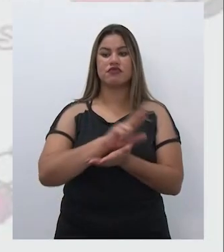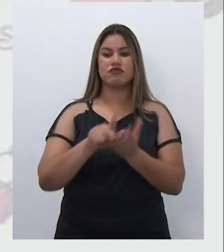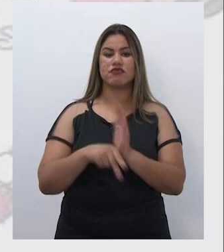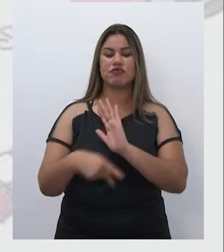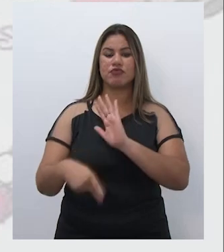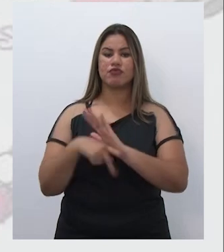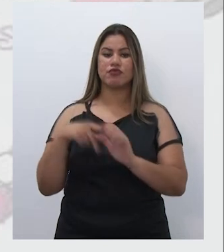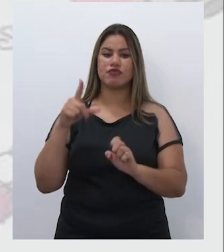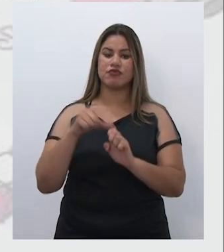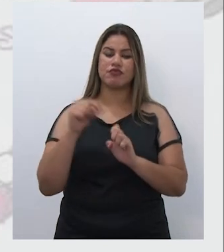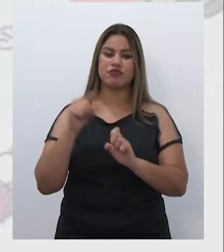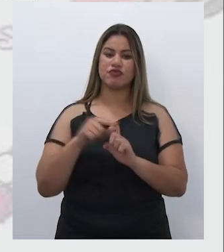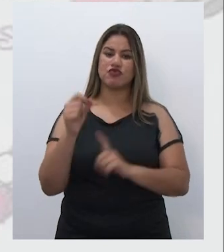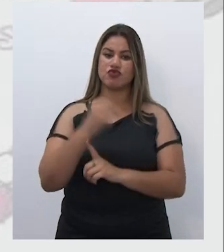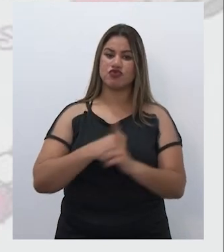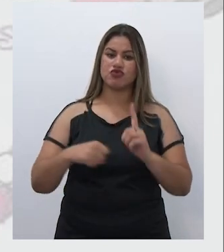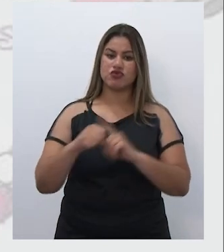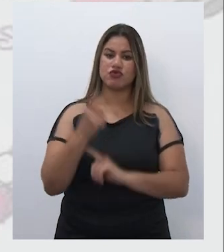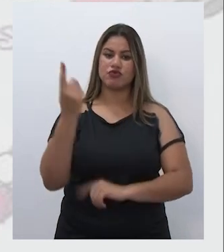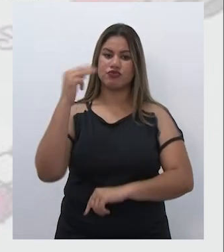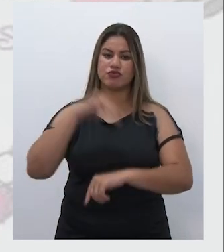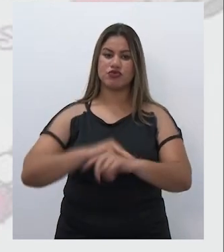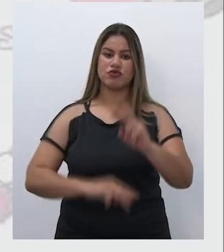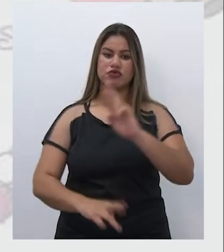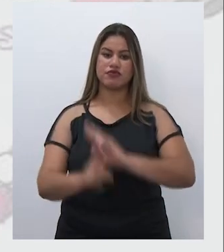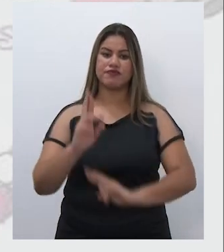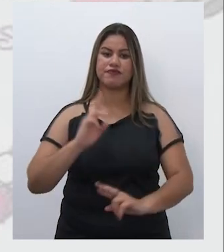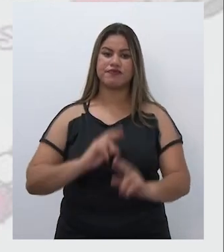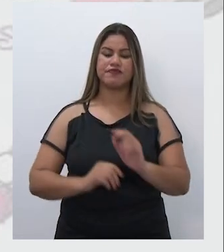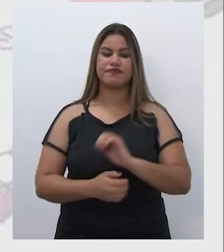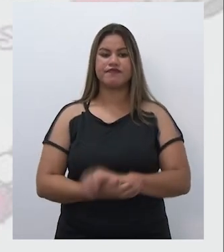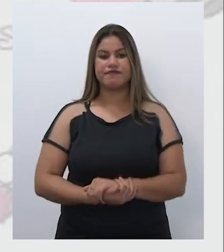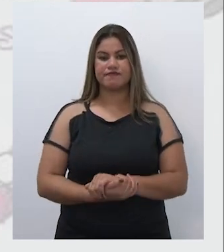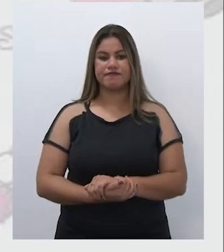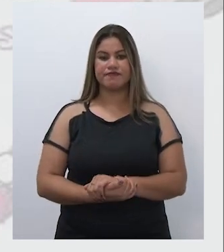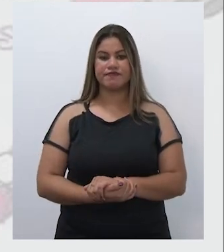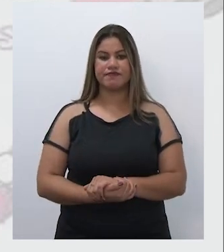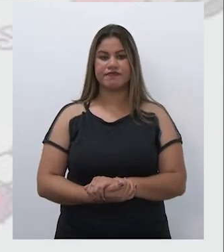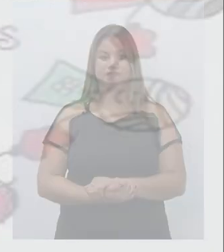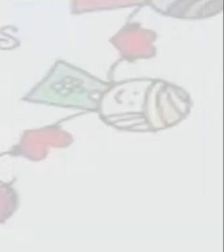do empreendedorismo social. 1 minuto para vocês contribuírem aqui com a gente.